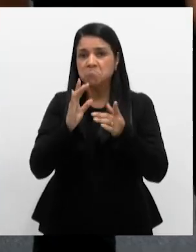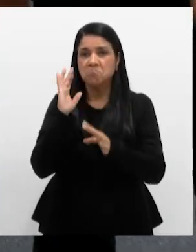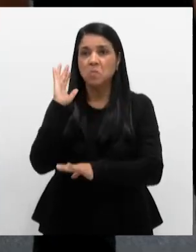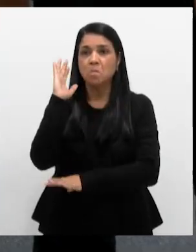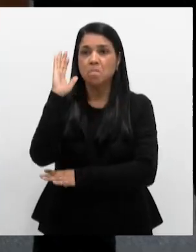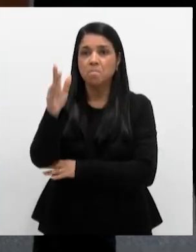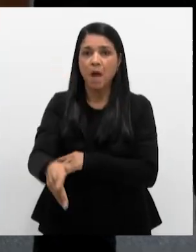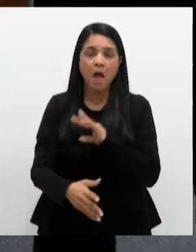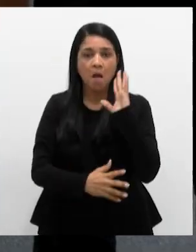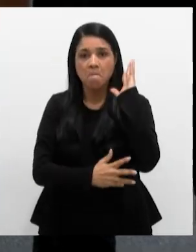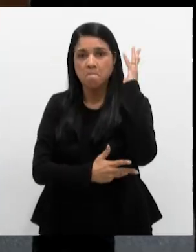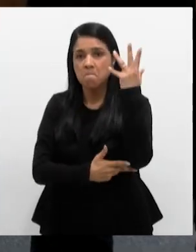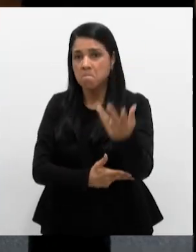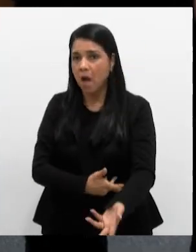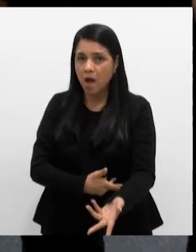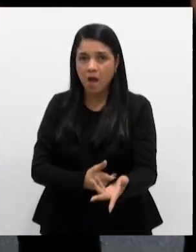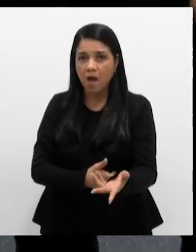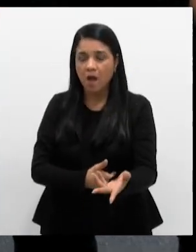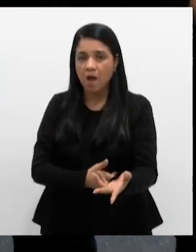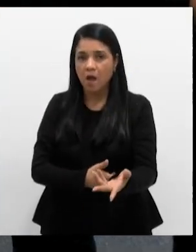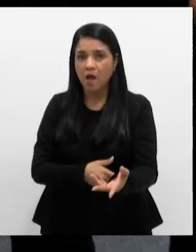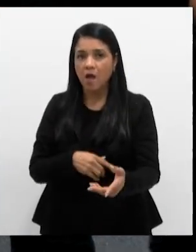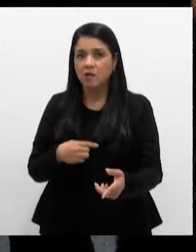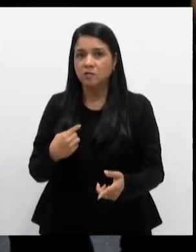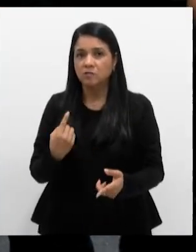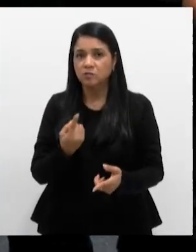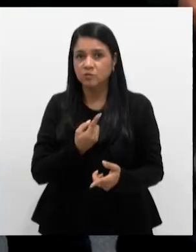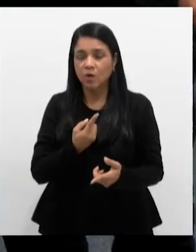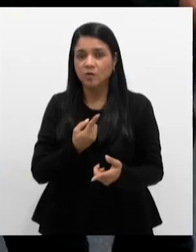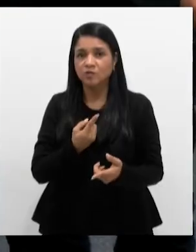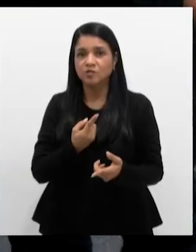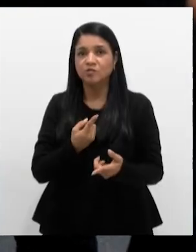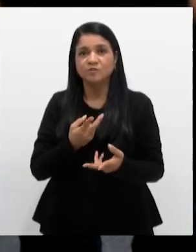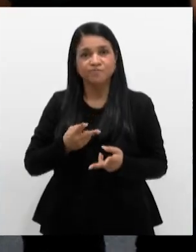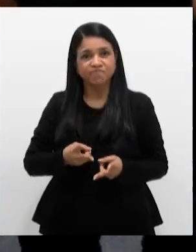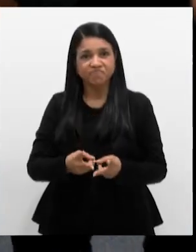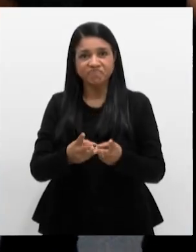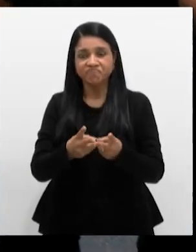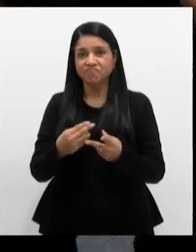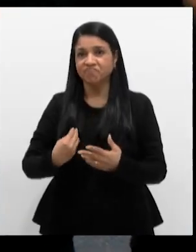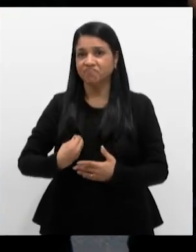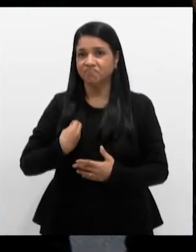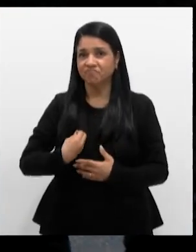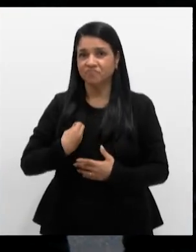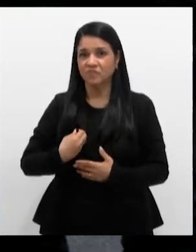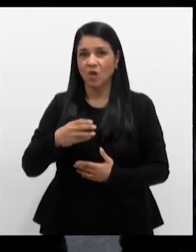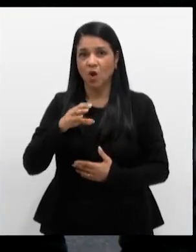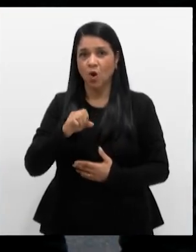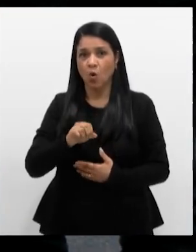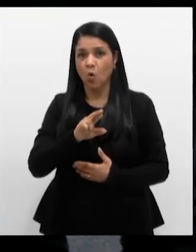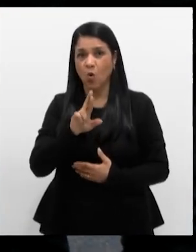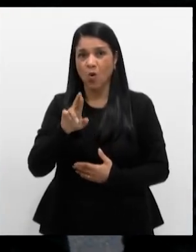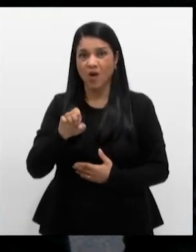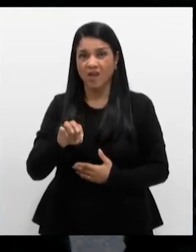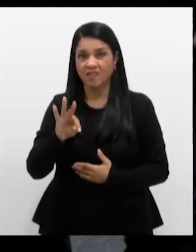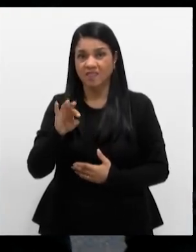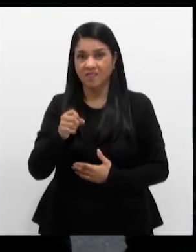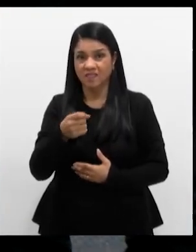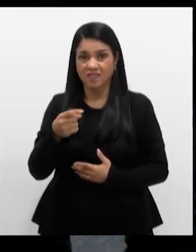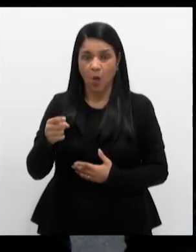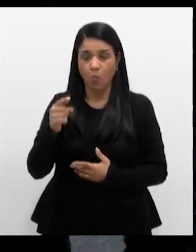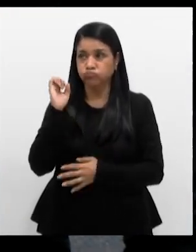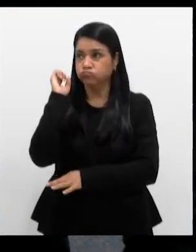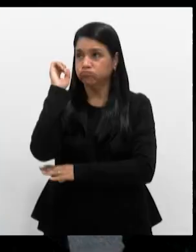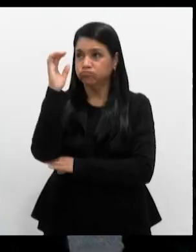do que devastação. A gente está tendo que conviver com correntão, aquele absurdo de tipo de desmatamento